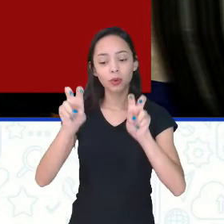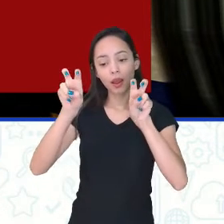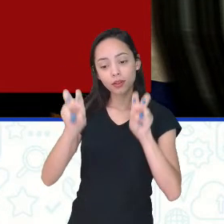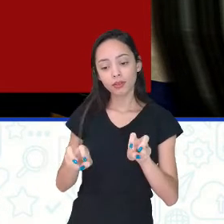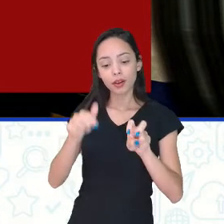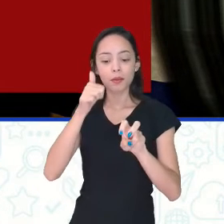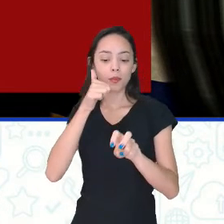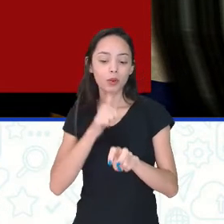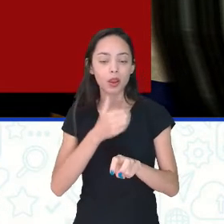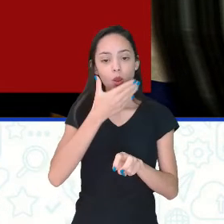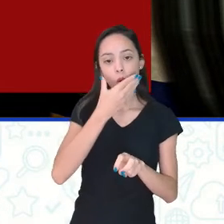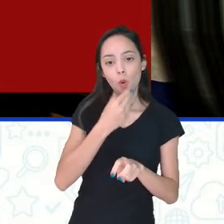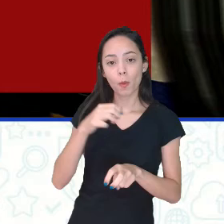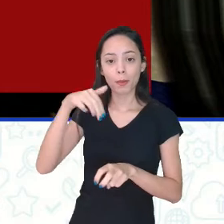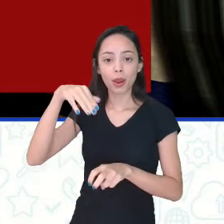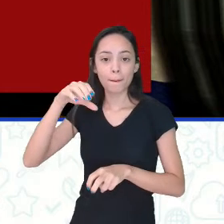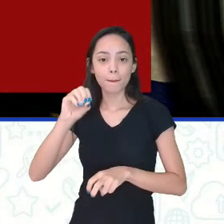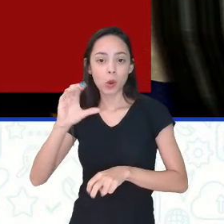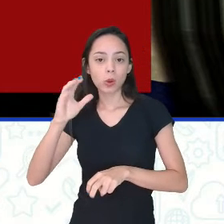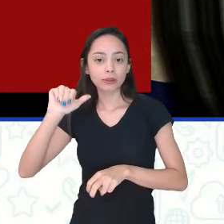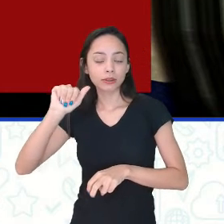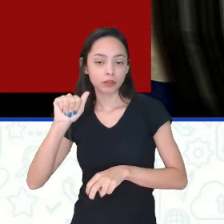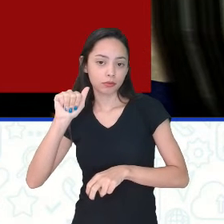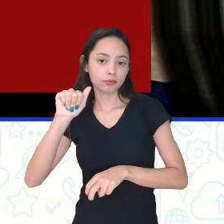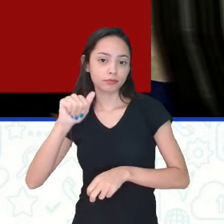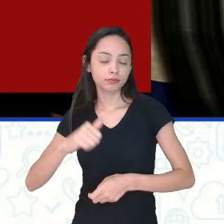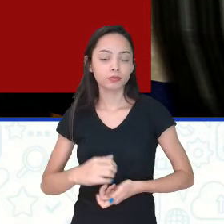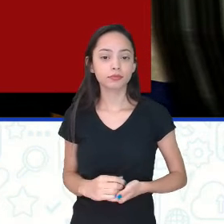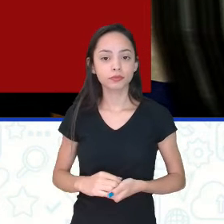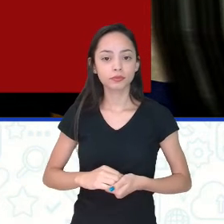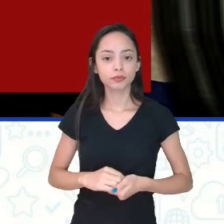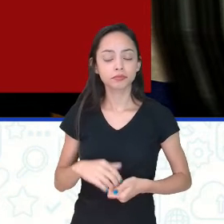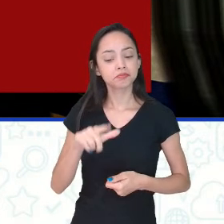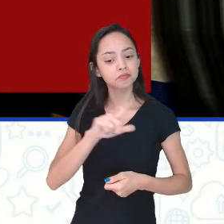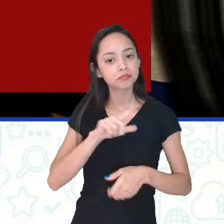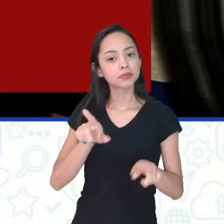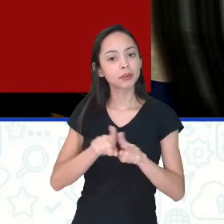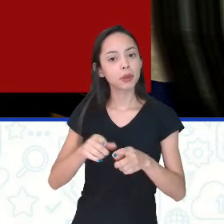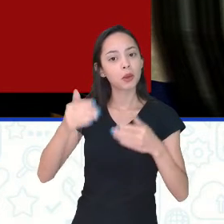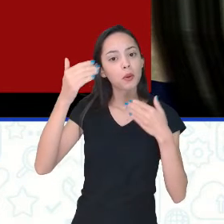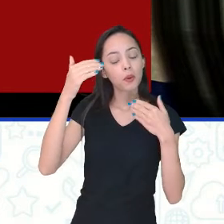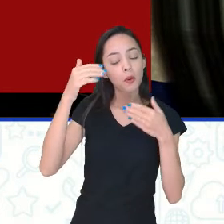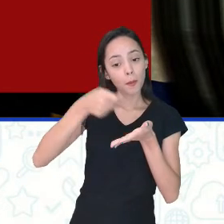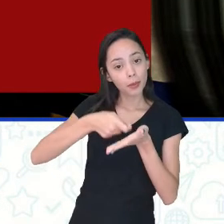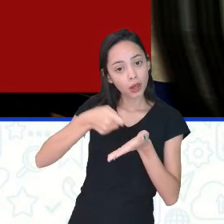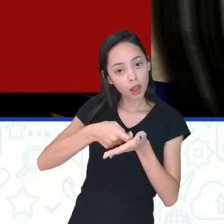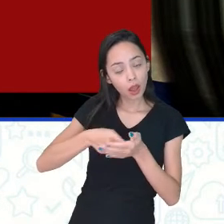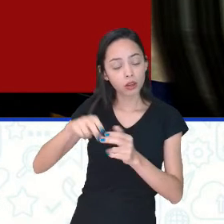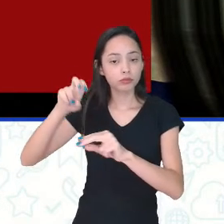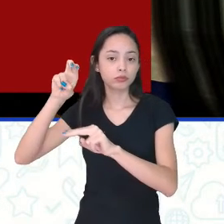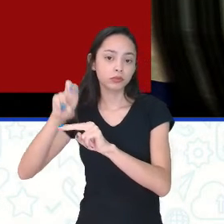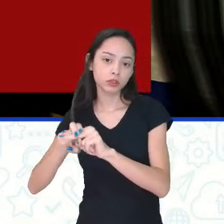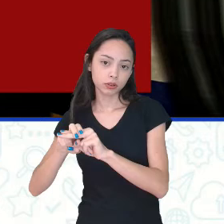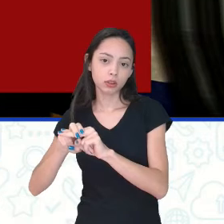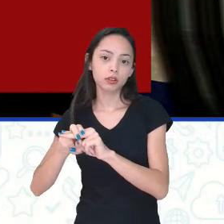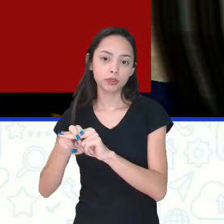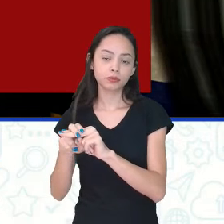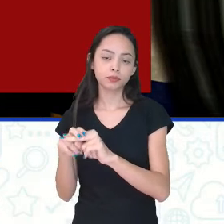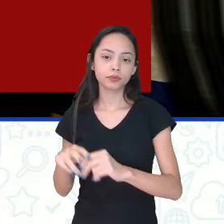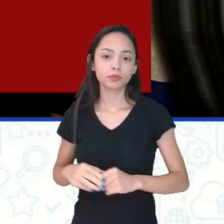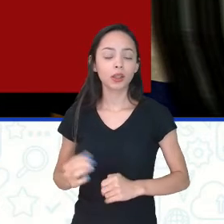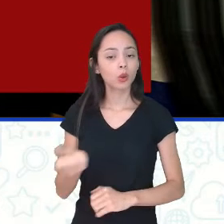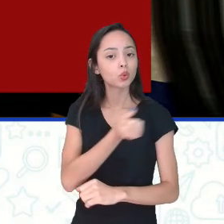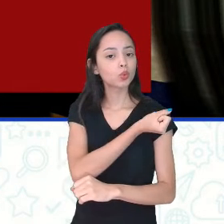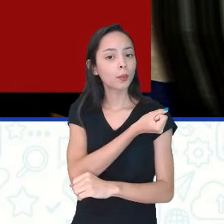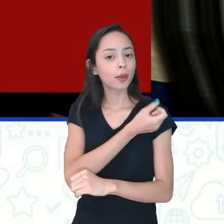mulher, homem e moça. Para adjetivo eu tenho obrigada, tenho sentada. Para numeral, eu tenho